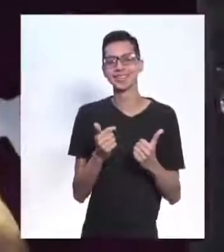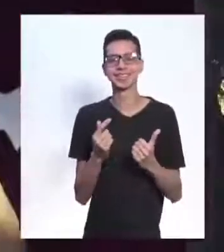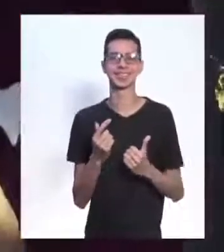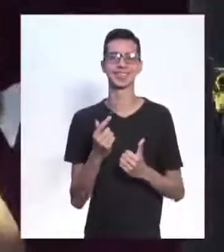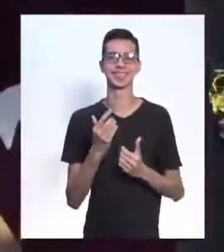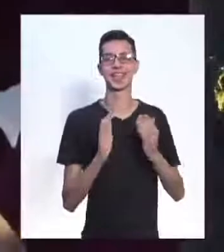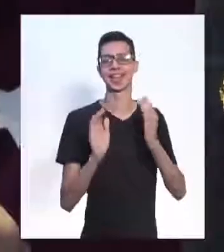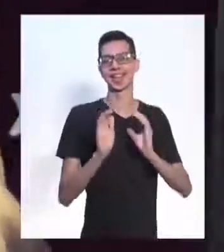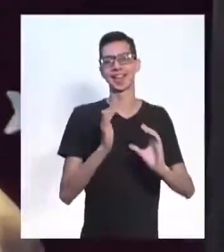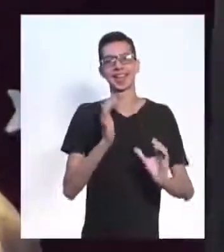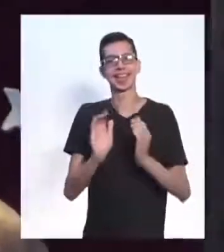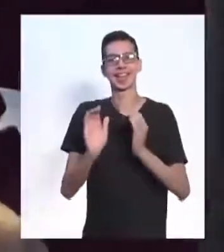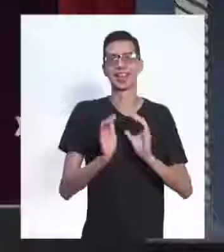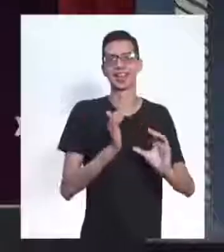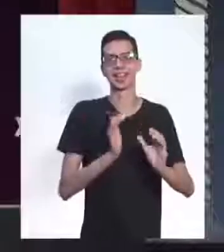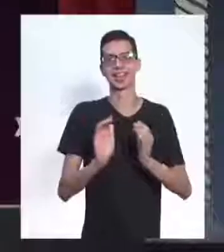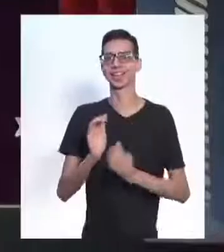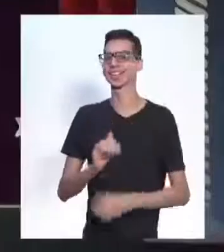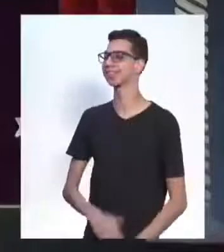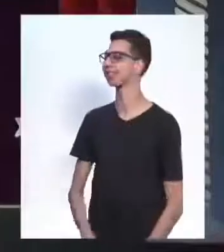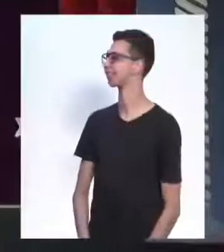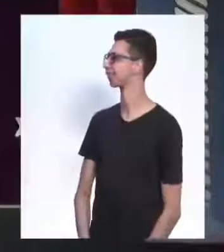Ai, que sono.